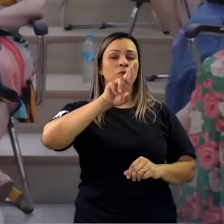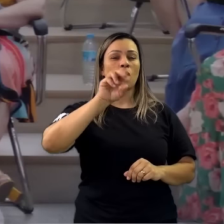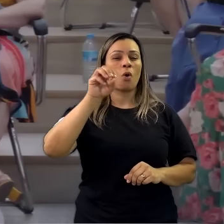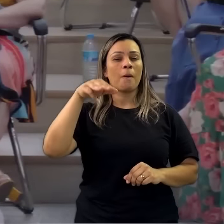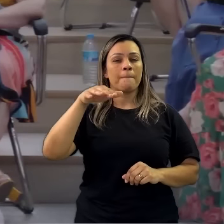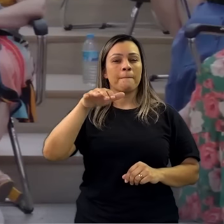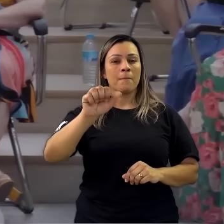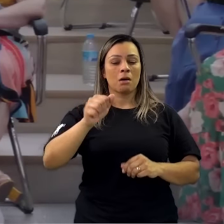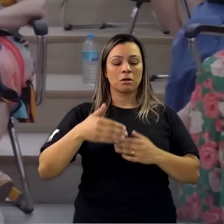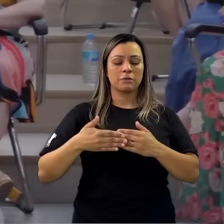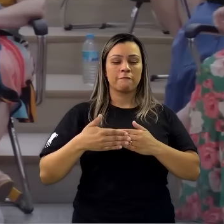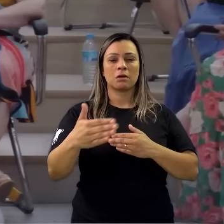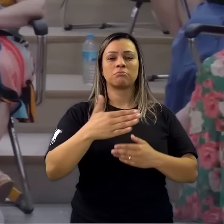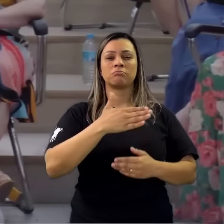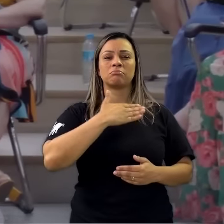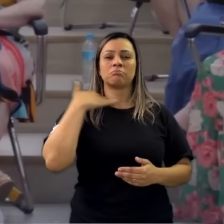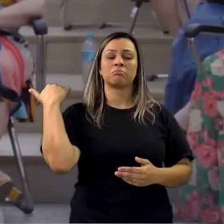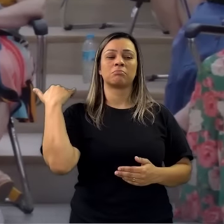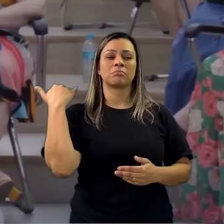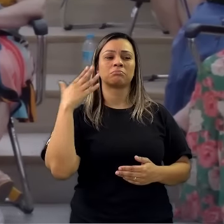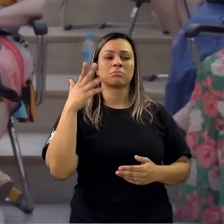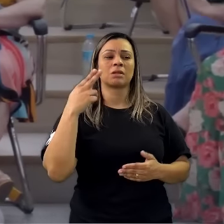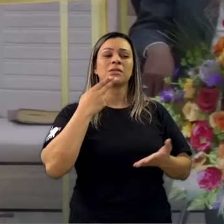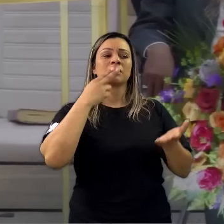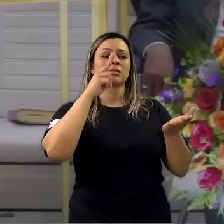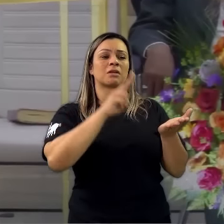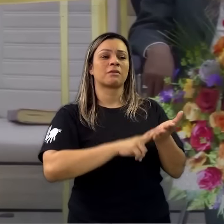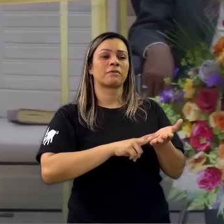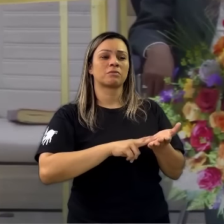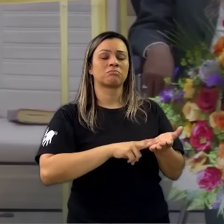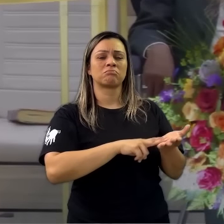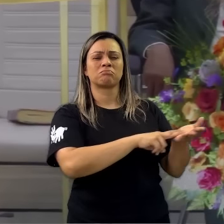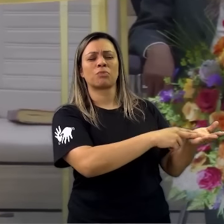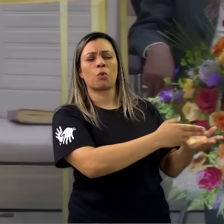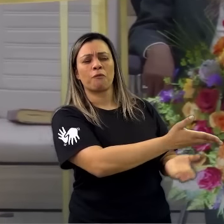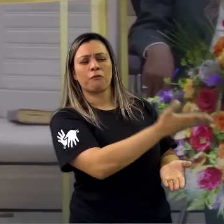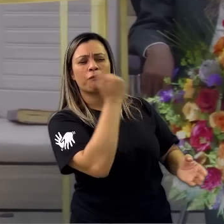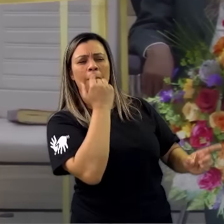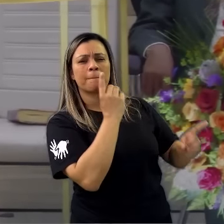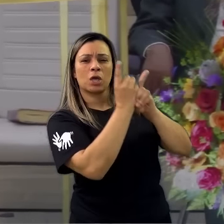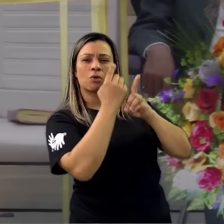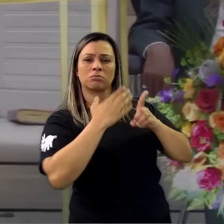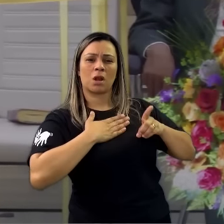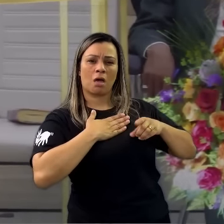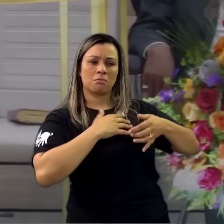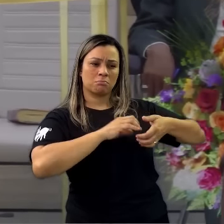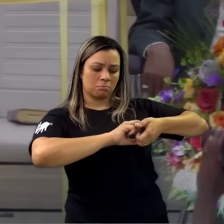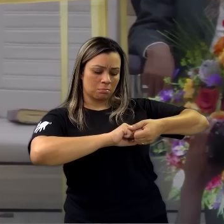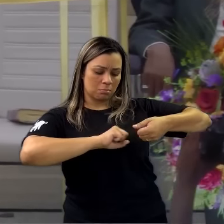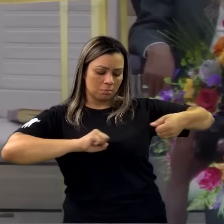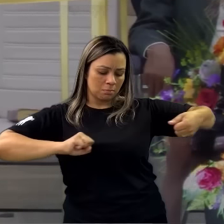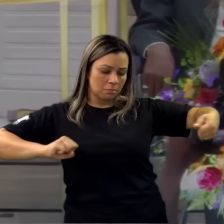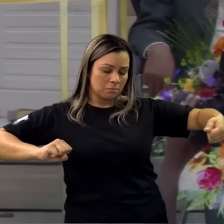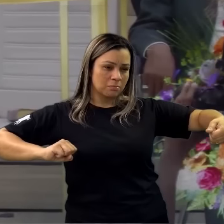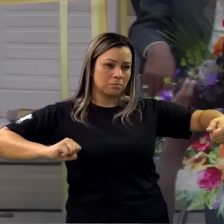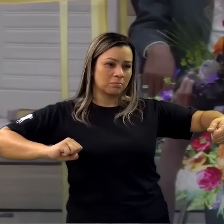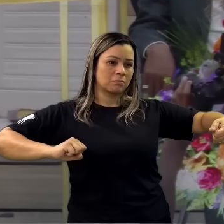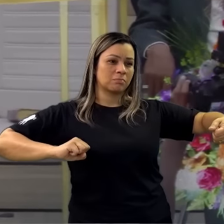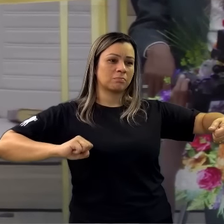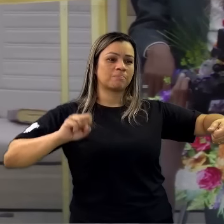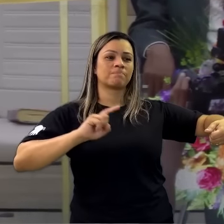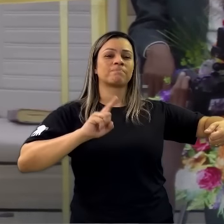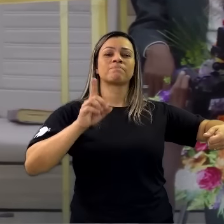tem que presta ter comigo Traga minha capa traga meus pergaminhos Ah não esqueça de João Marcos que ele